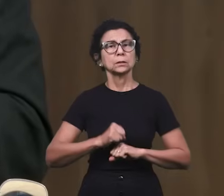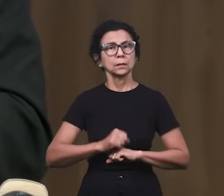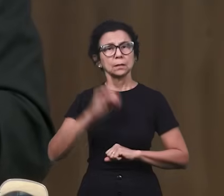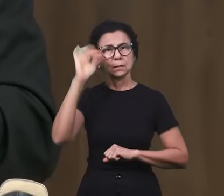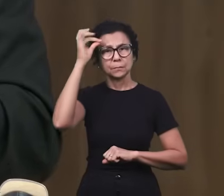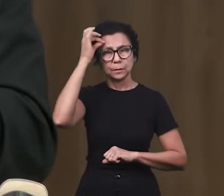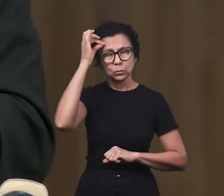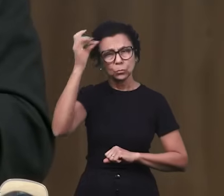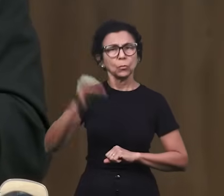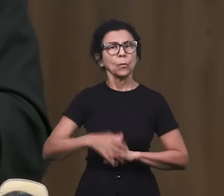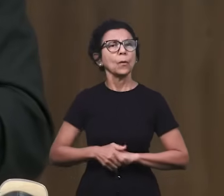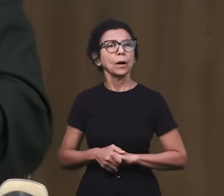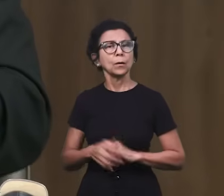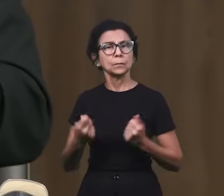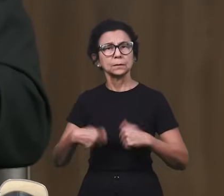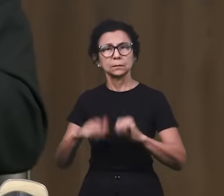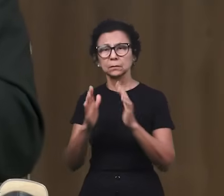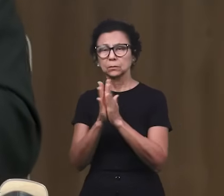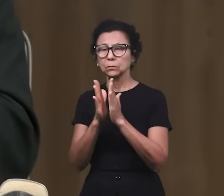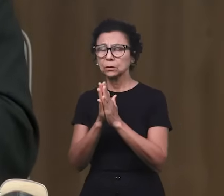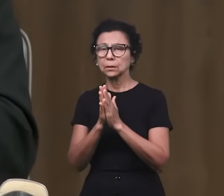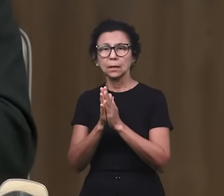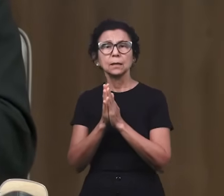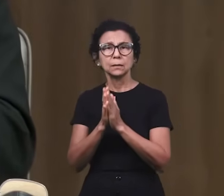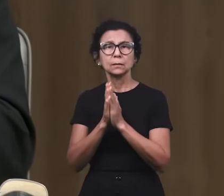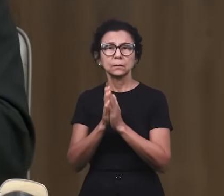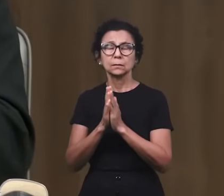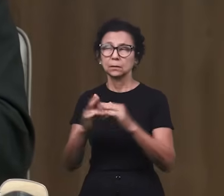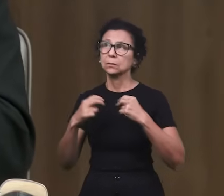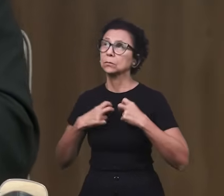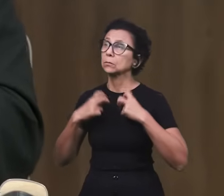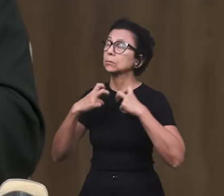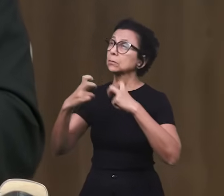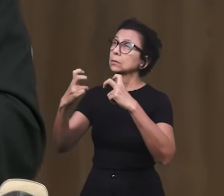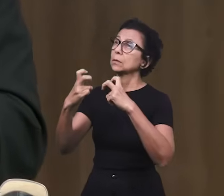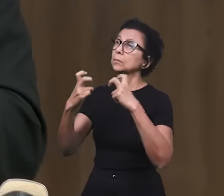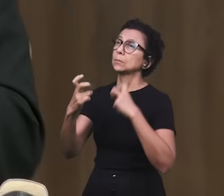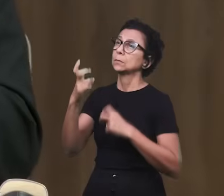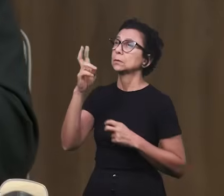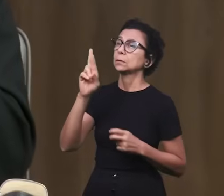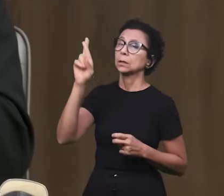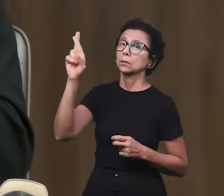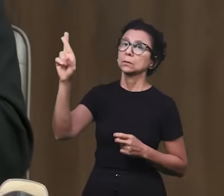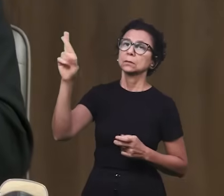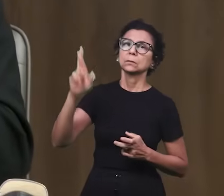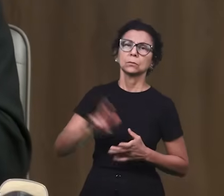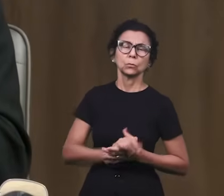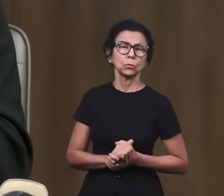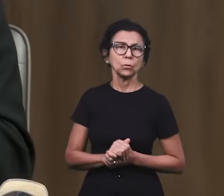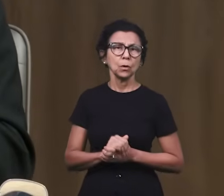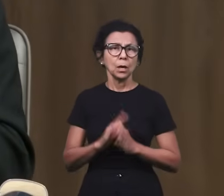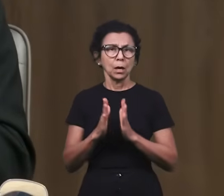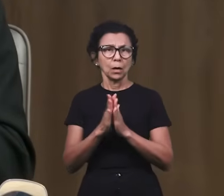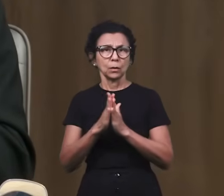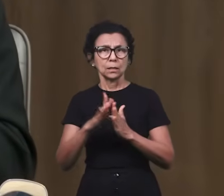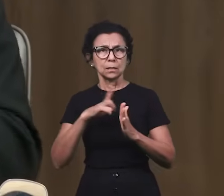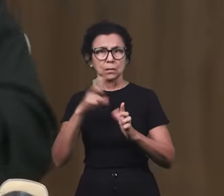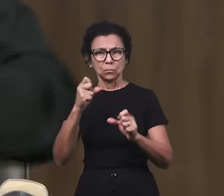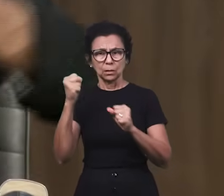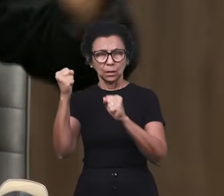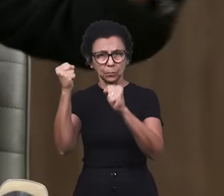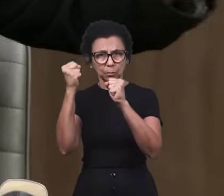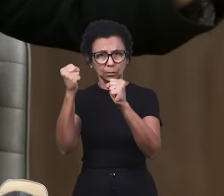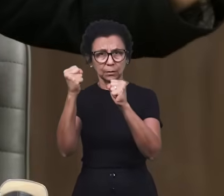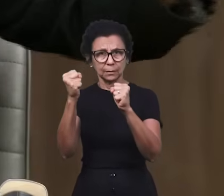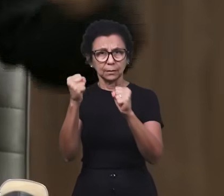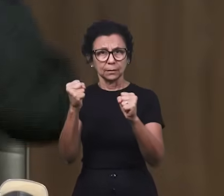da oração, da intercessão, de fazer a cobertura espiritual no clamor. Mas não há nada mais forte que a oração.